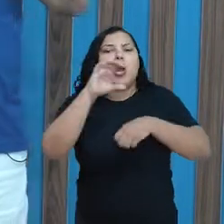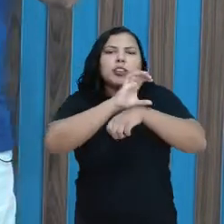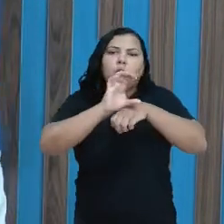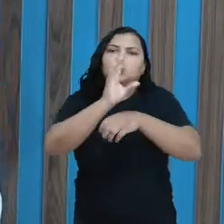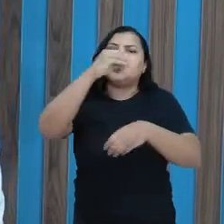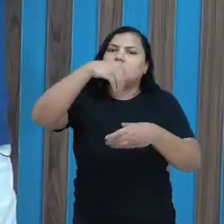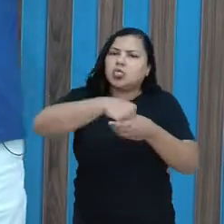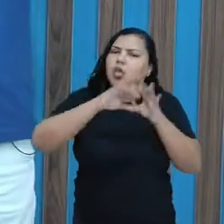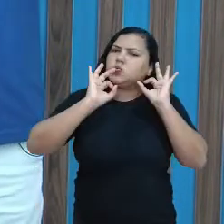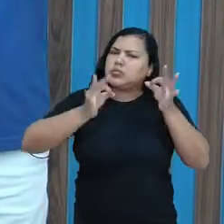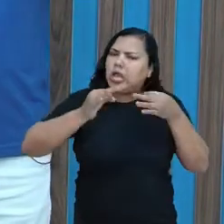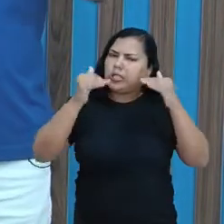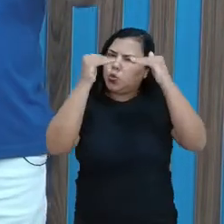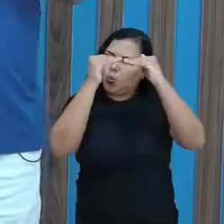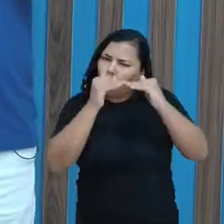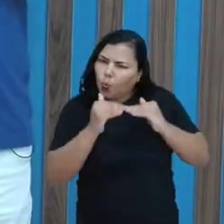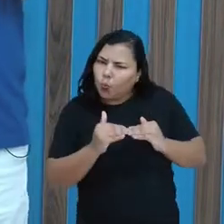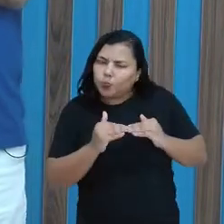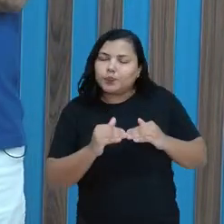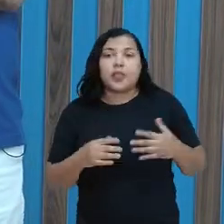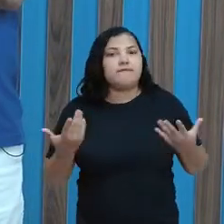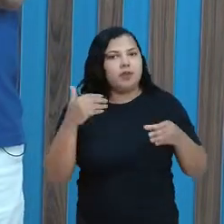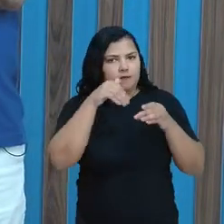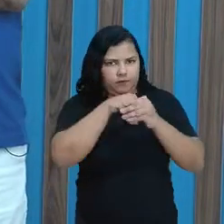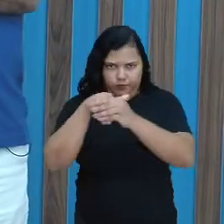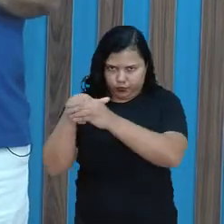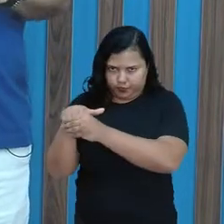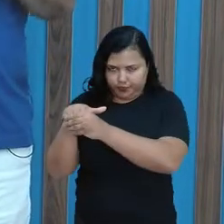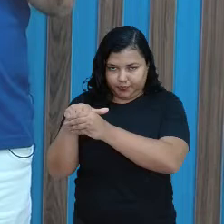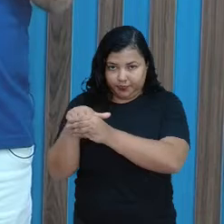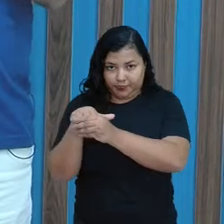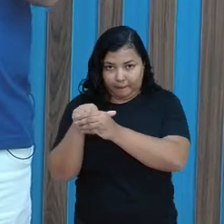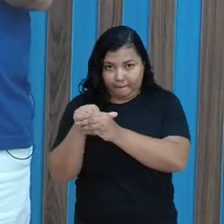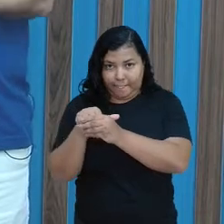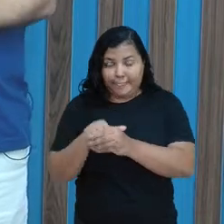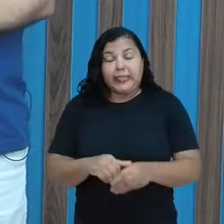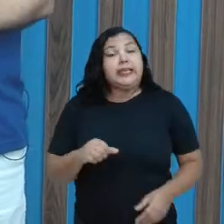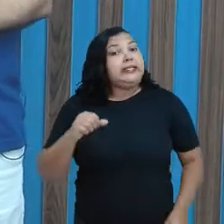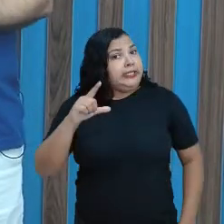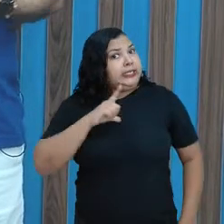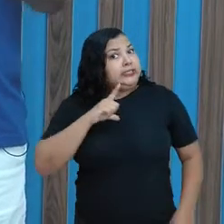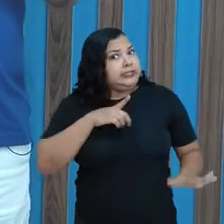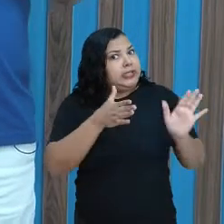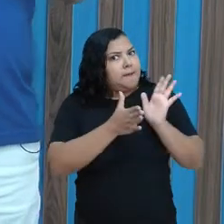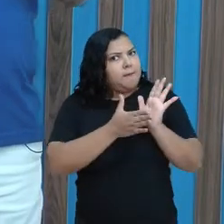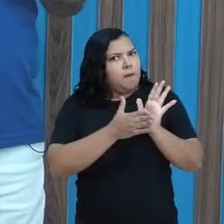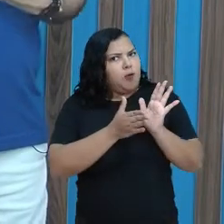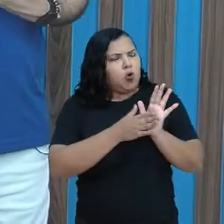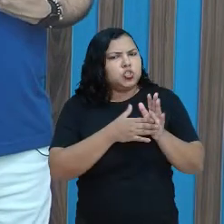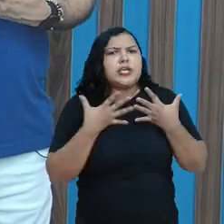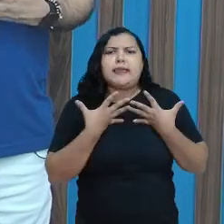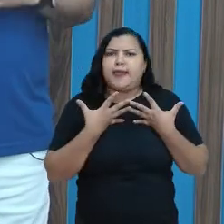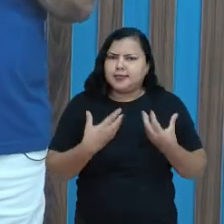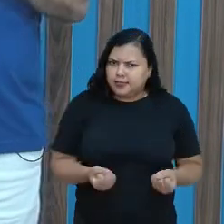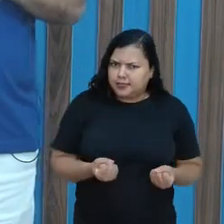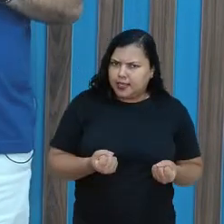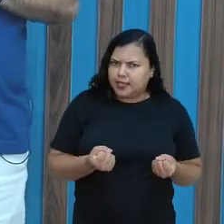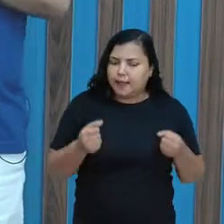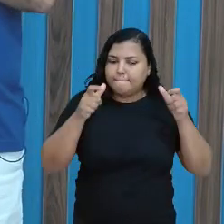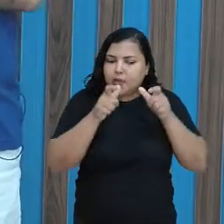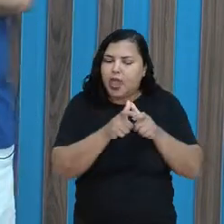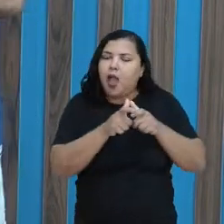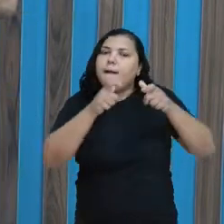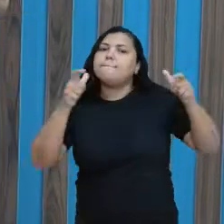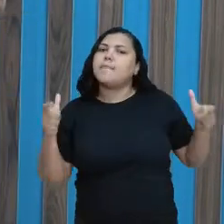Constituição, aquela coisa toda, vão votar. Aí existem propostas que são aprovadas por